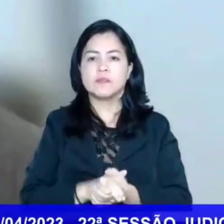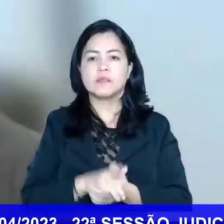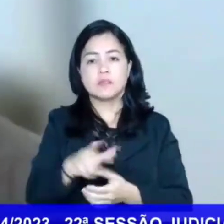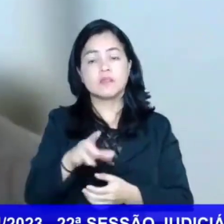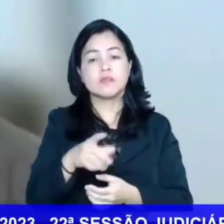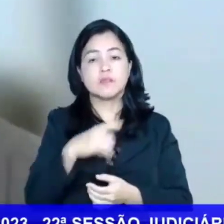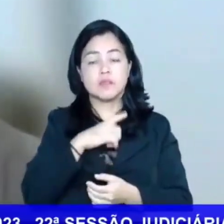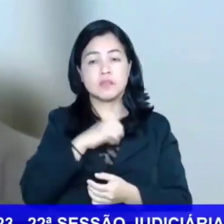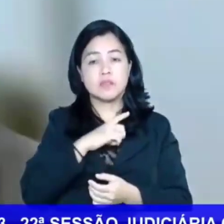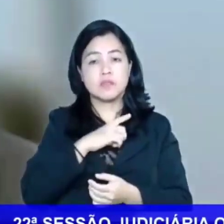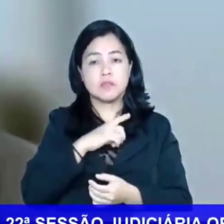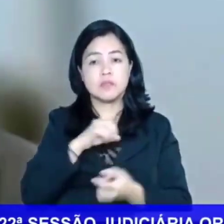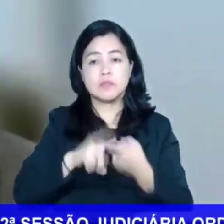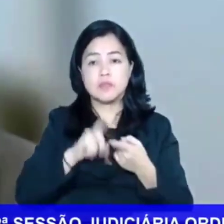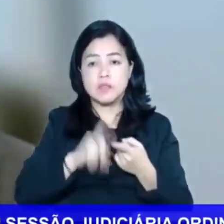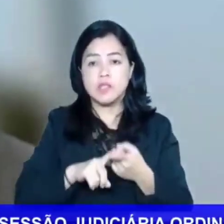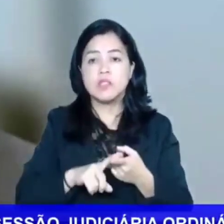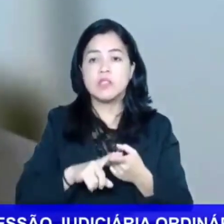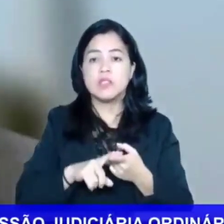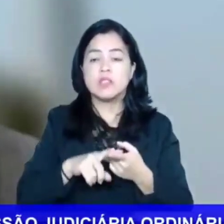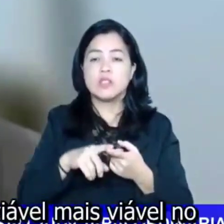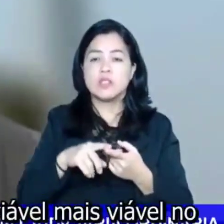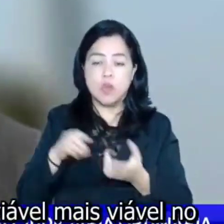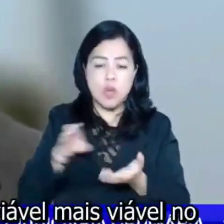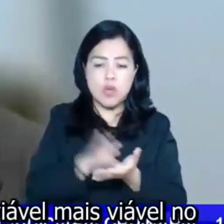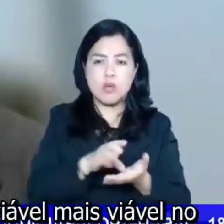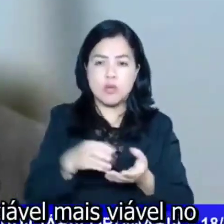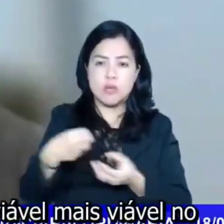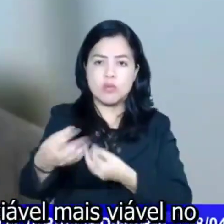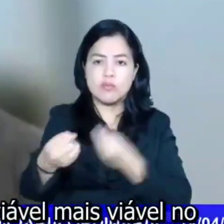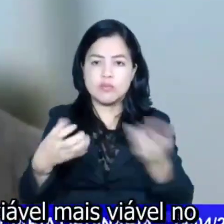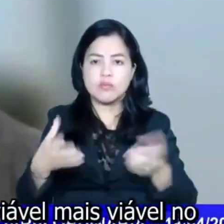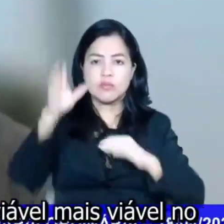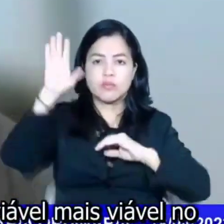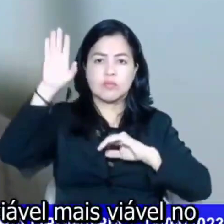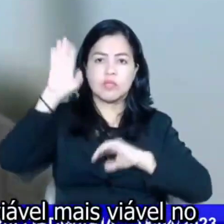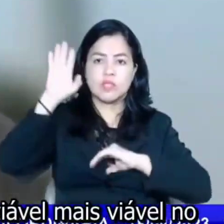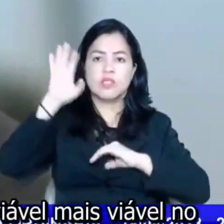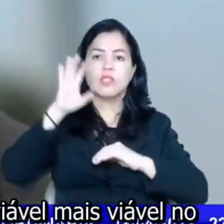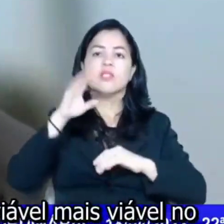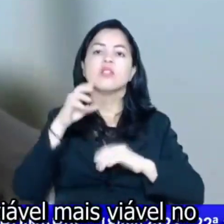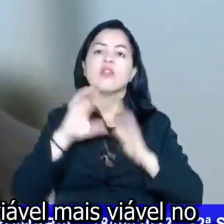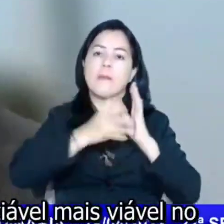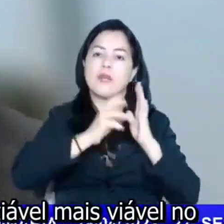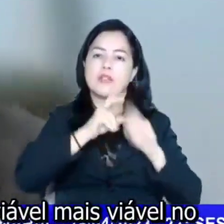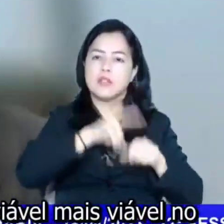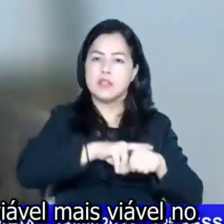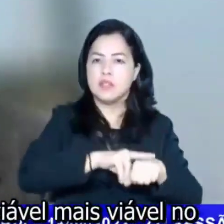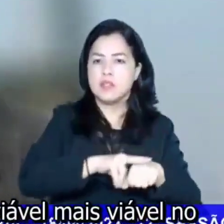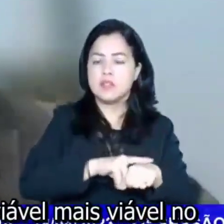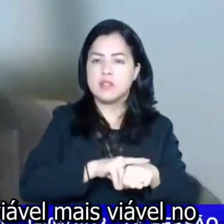o direcionamento de recursos para as candidaturas que o Partido Verde entendeu